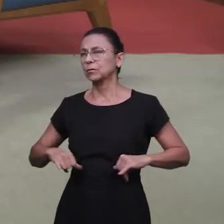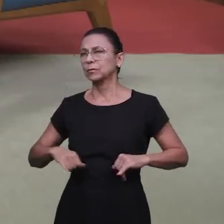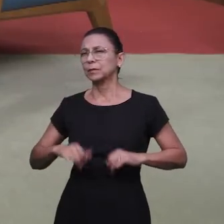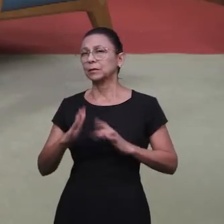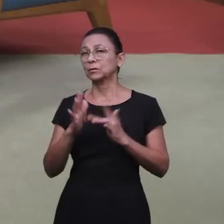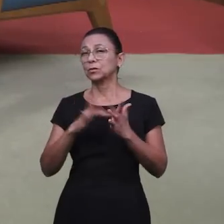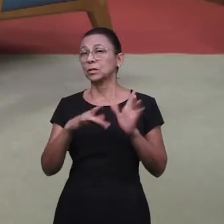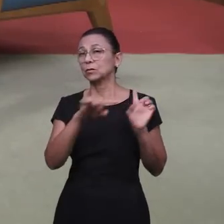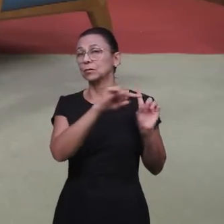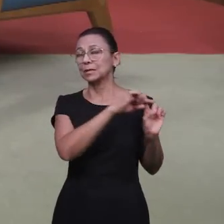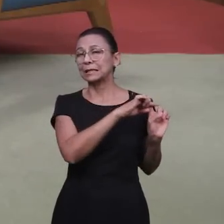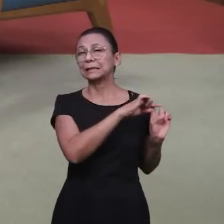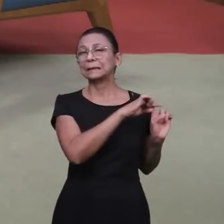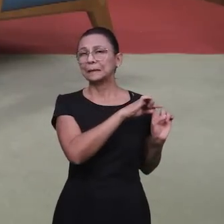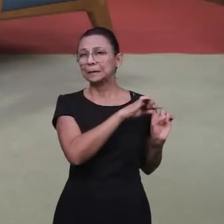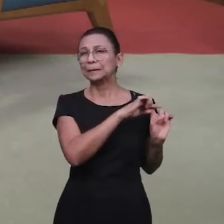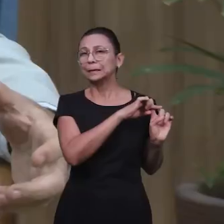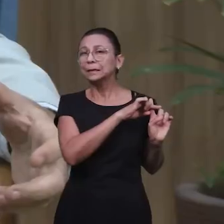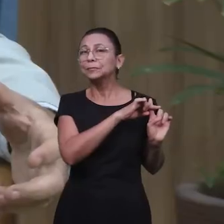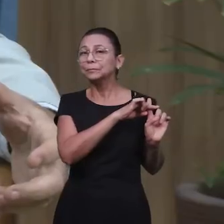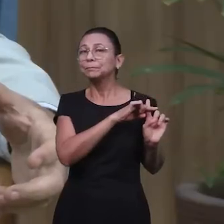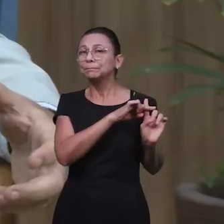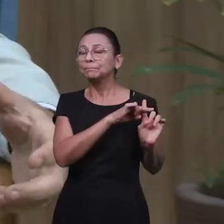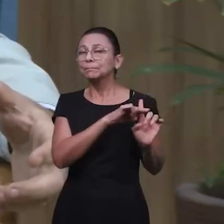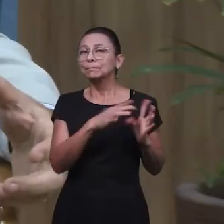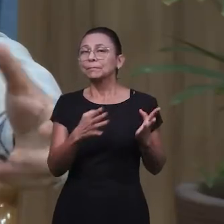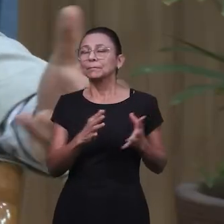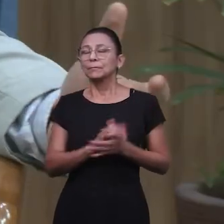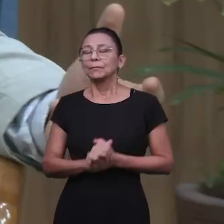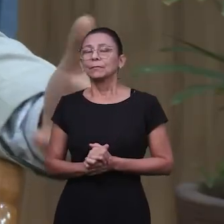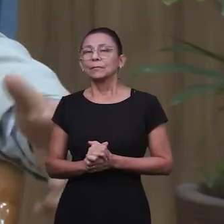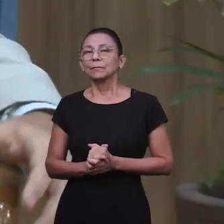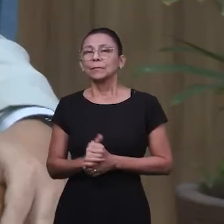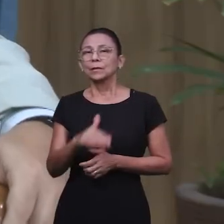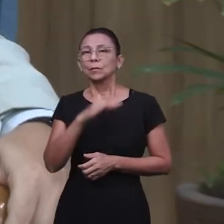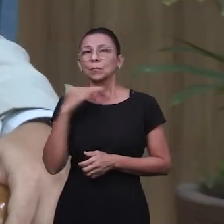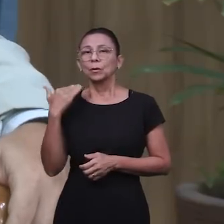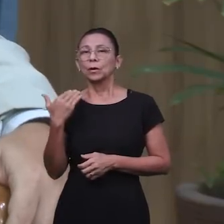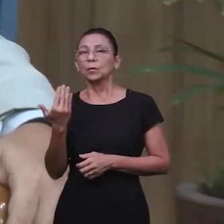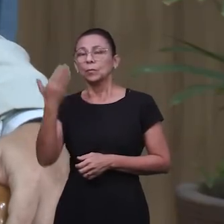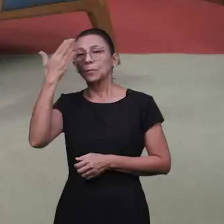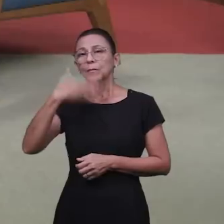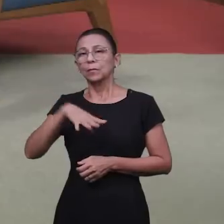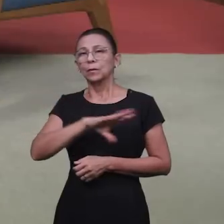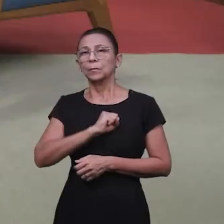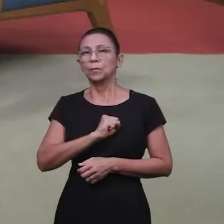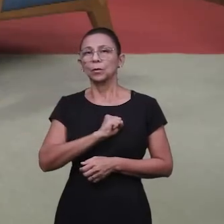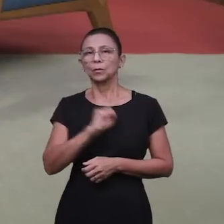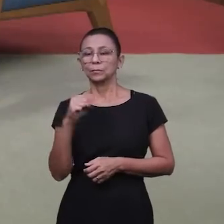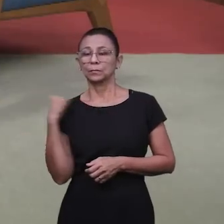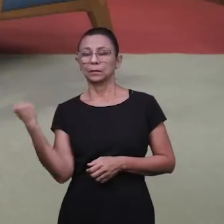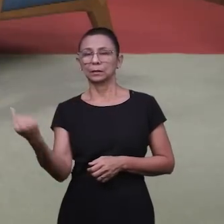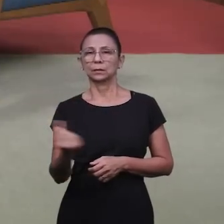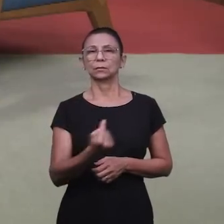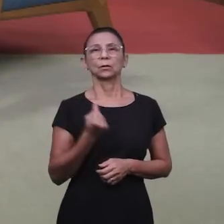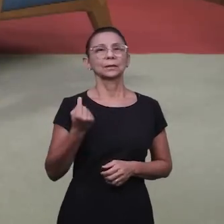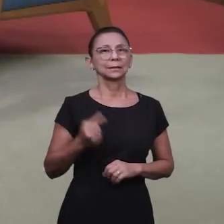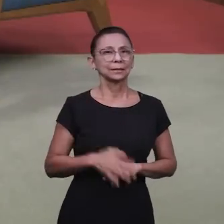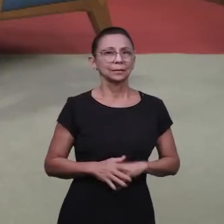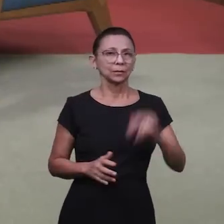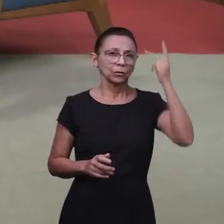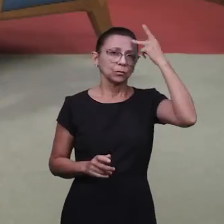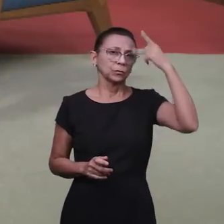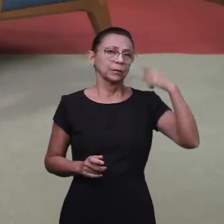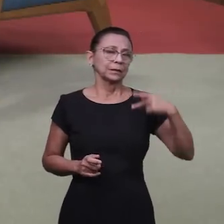Senhor Jesus foi e até onde o Pai permitiu que ele fosse, por amor a nós. E é por isso que a palavra diz que ele é fiel